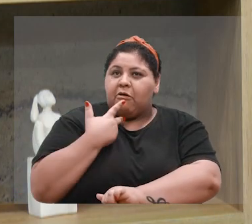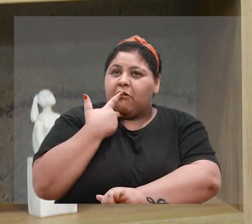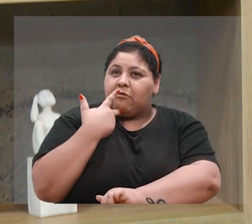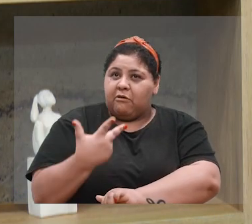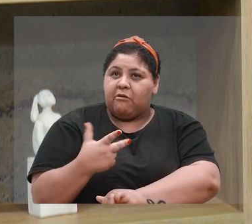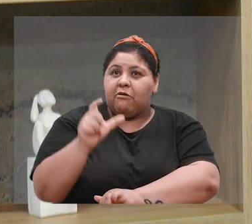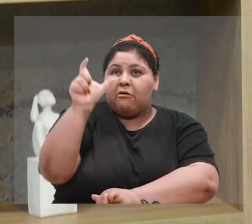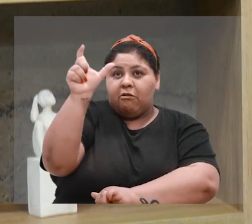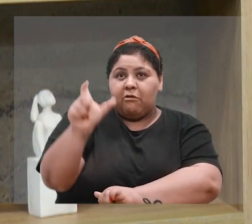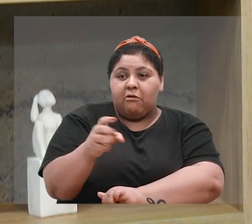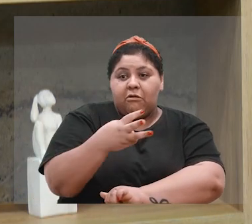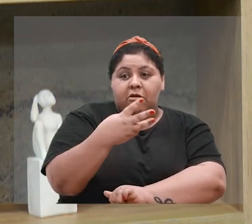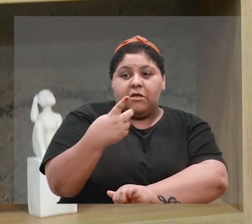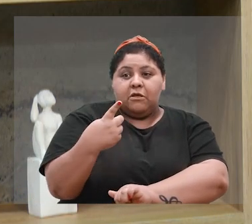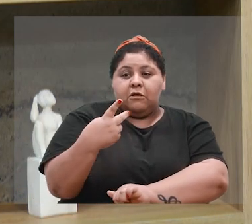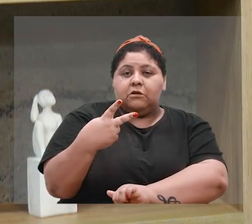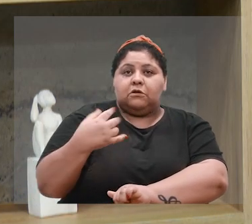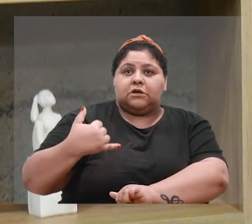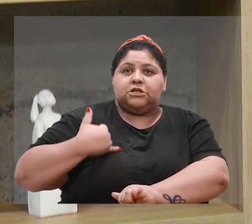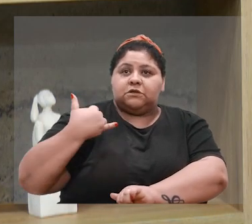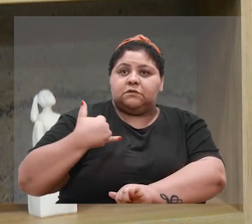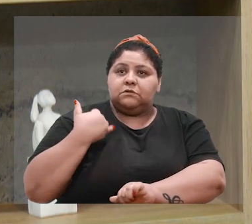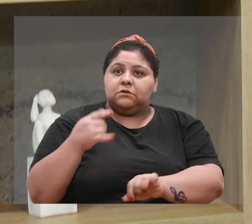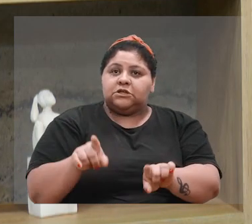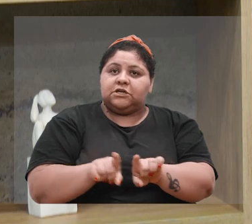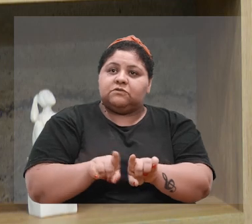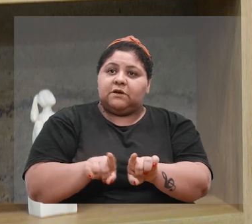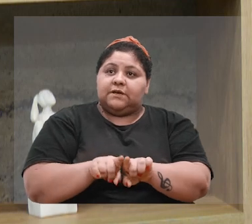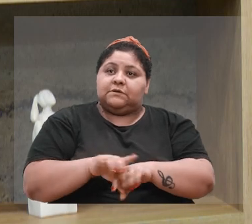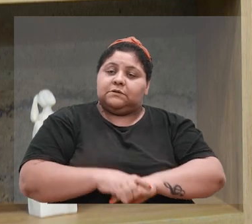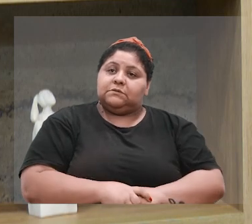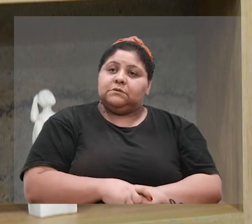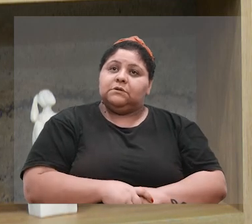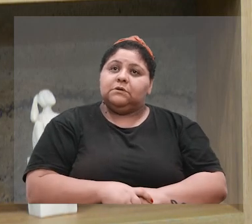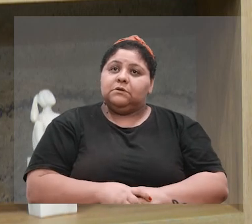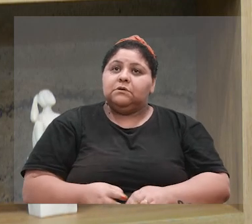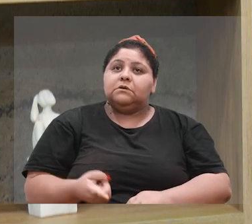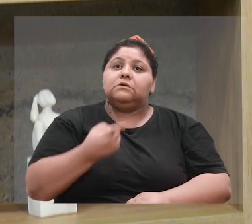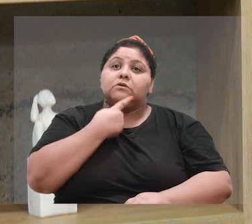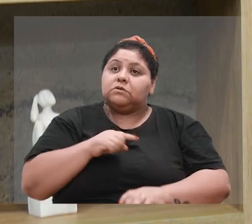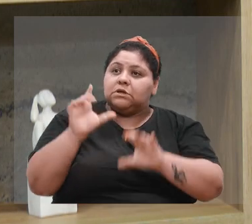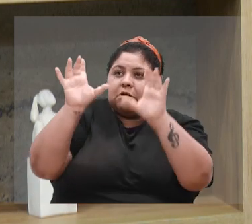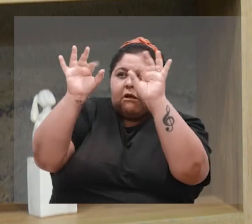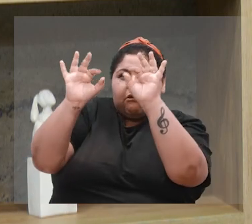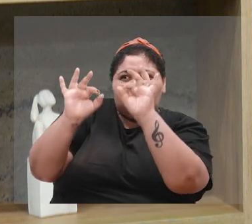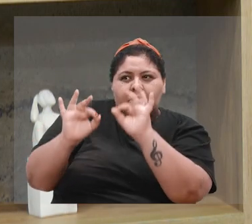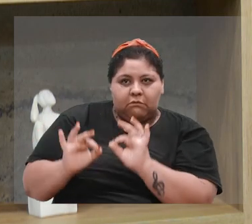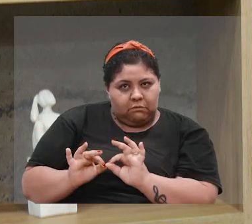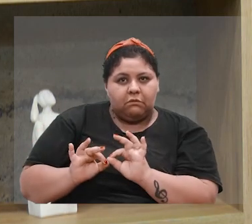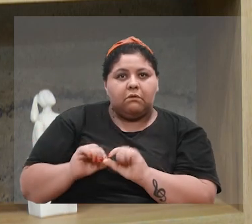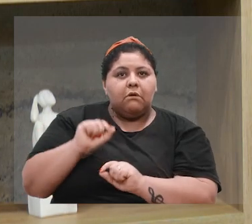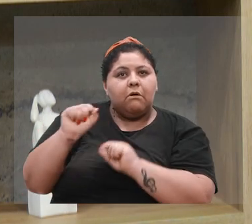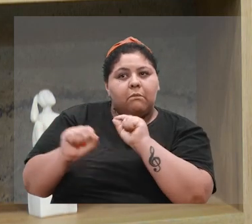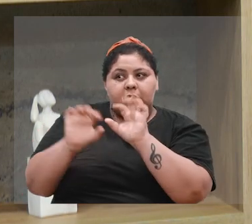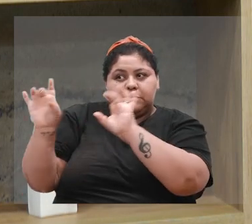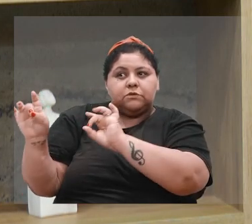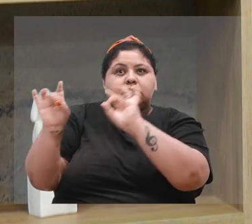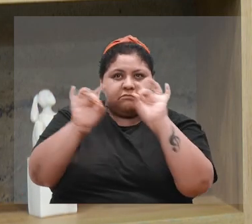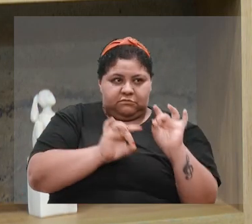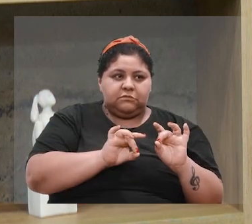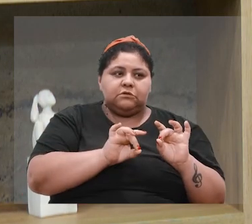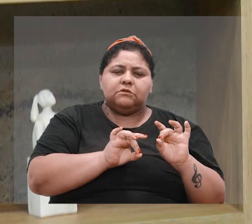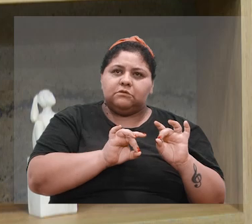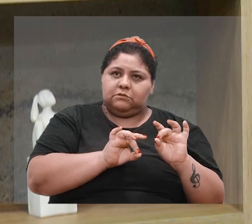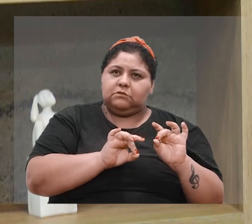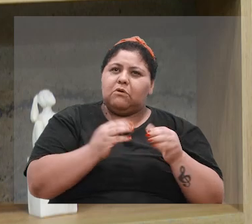uma decisão muito forte. E eu gostaria que o senhor detalhasse isso para quem está nos acompanhando, porque era uma dúvida que eu tinha e que